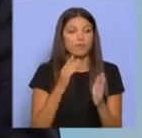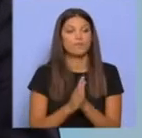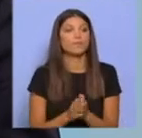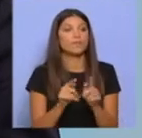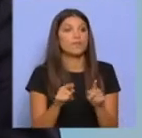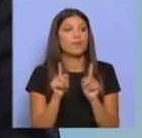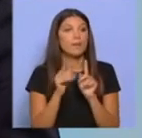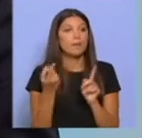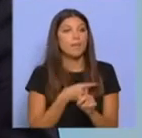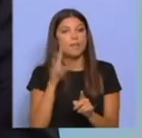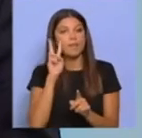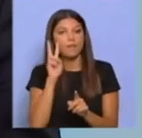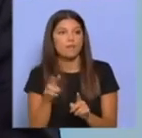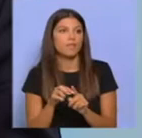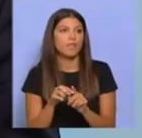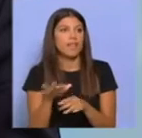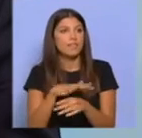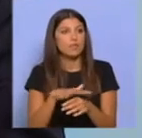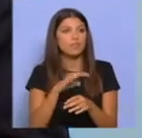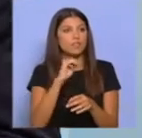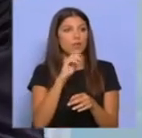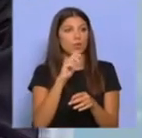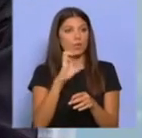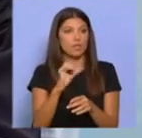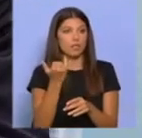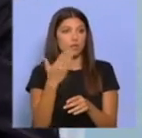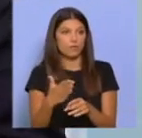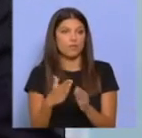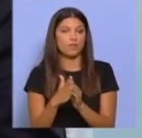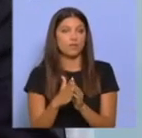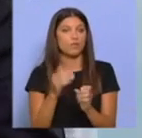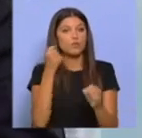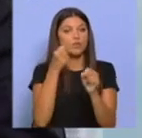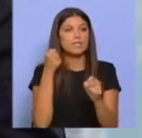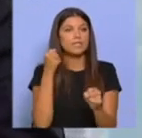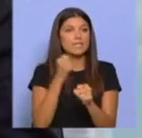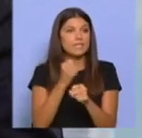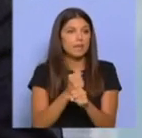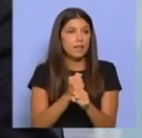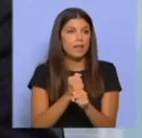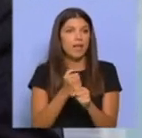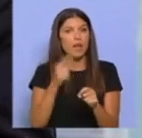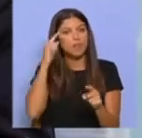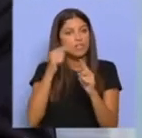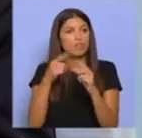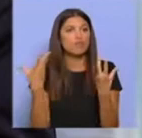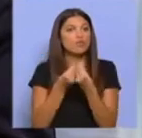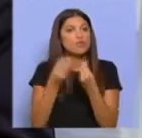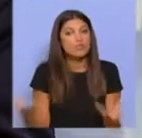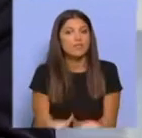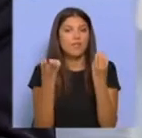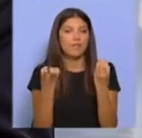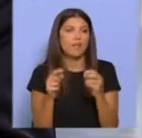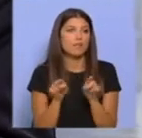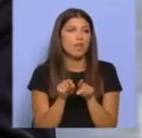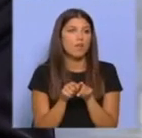nesta perspectiva da interdependência e de trabalharmos para que juntos nos salvemos, é sempre uma solução ganha-ganha, ou seja, como é